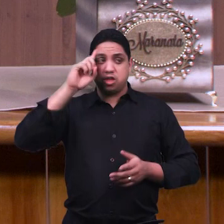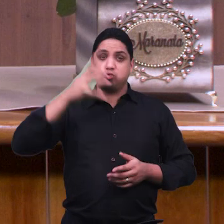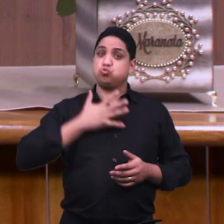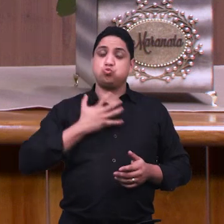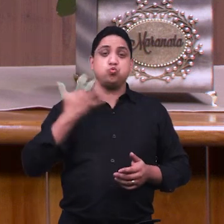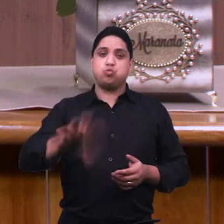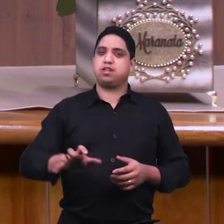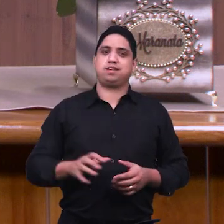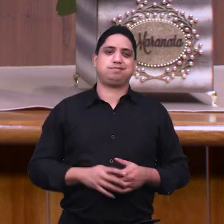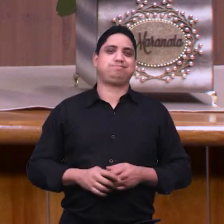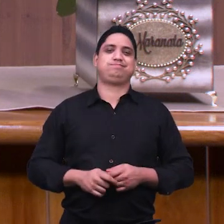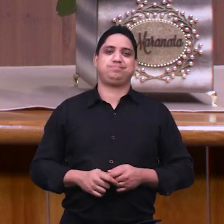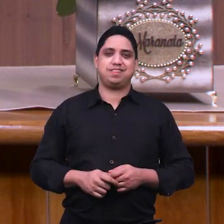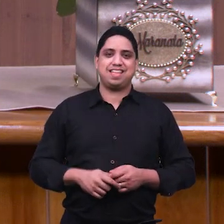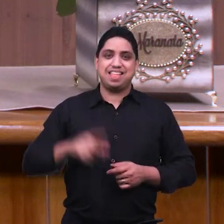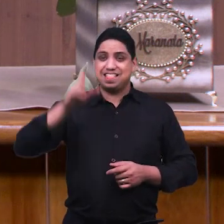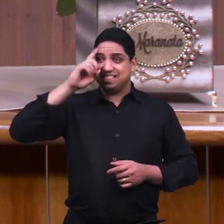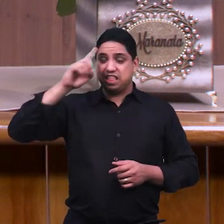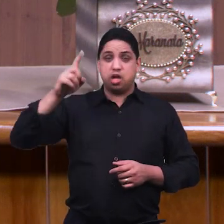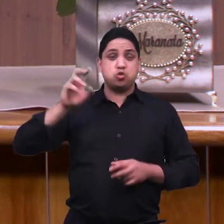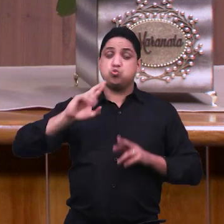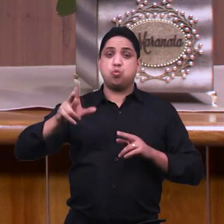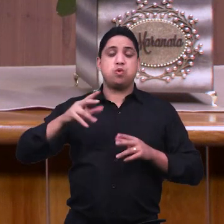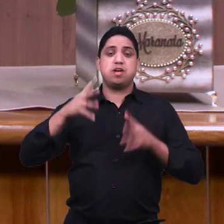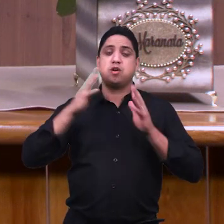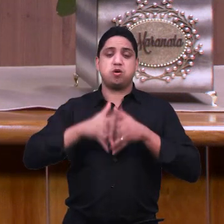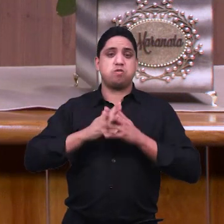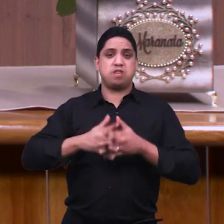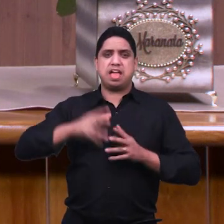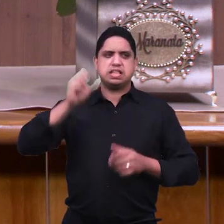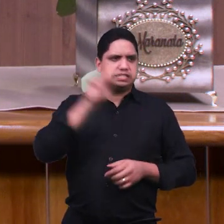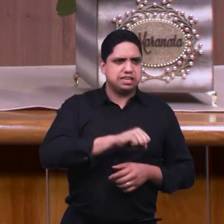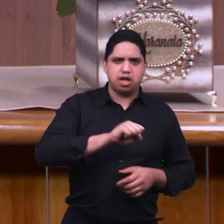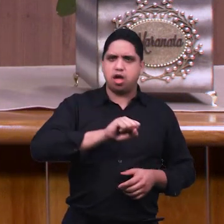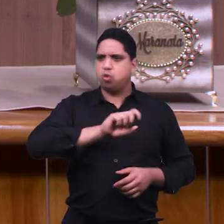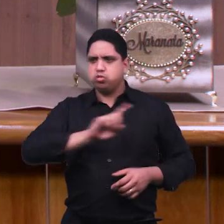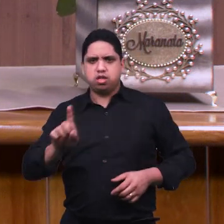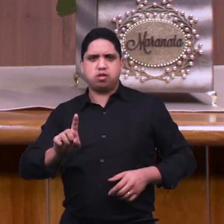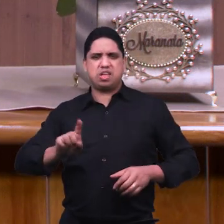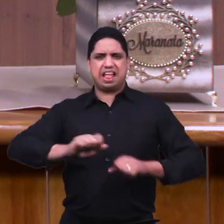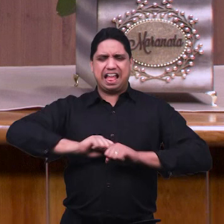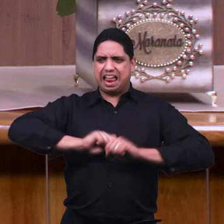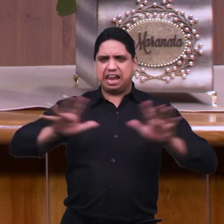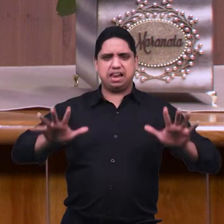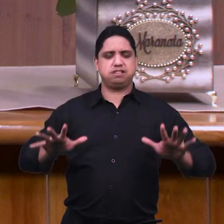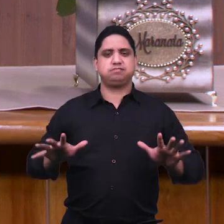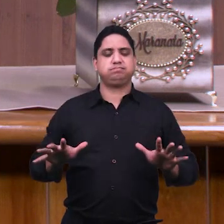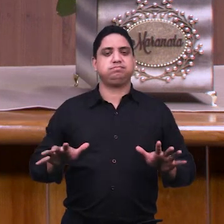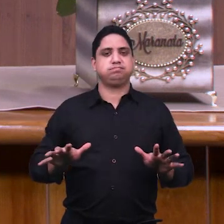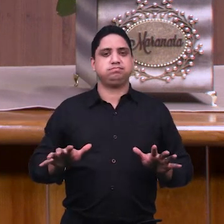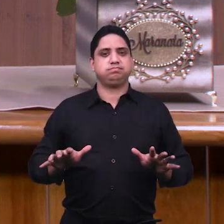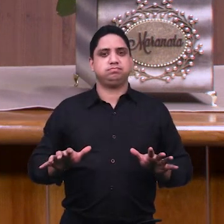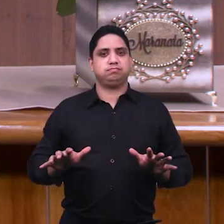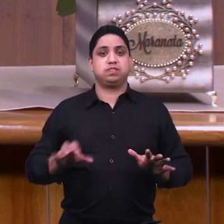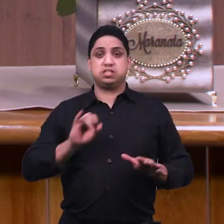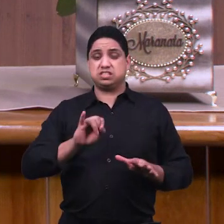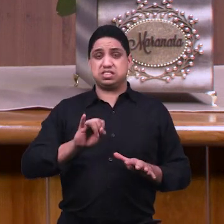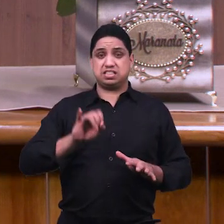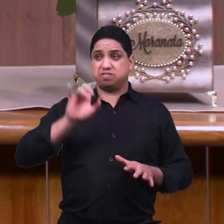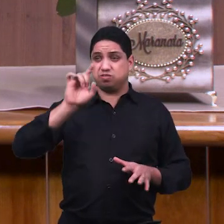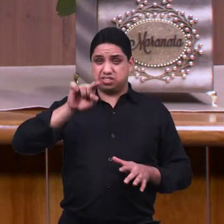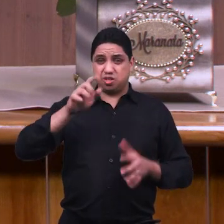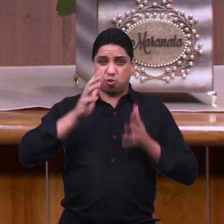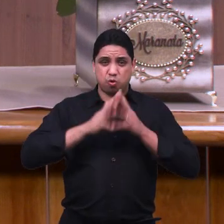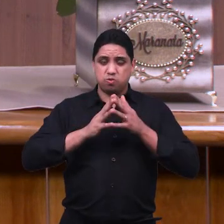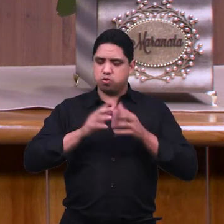confusão. Ele fala sim ou não. Não fica, né, fica um negócio confuso. Não. Você eu consultou, pastor, não estou entendendo. Na confusão aqui, é melhor você não